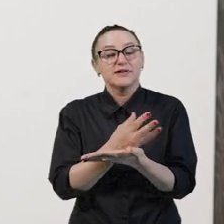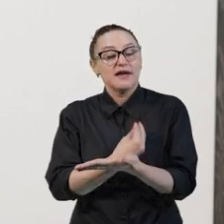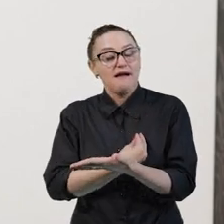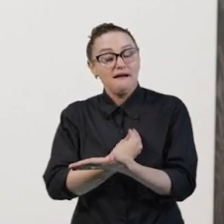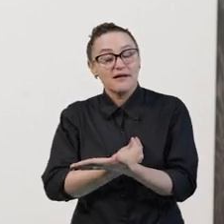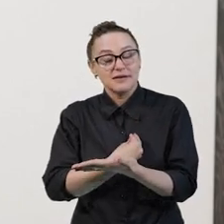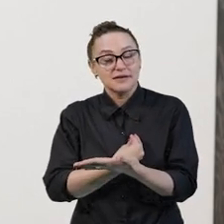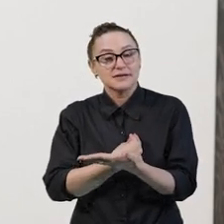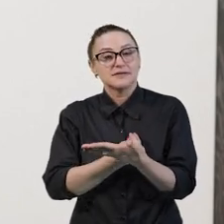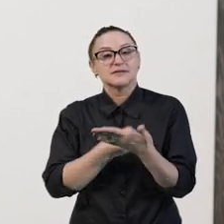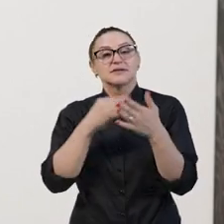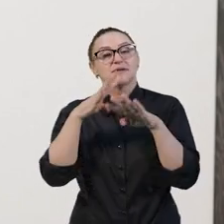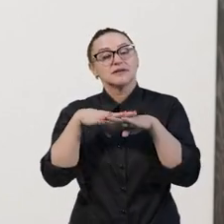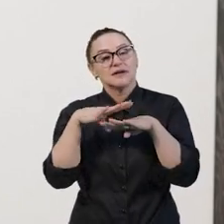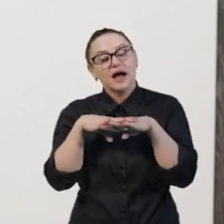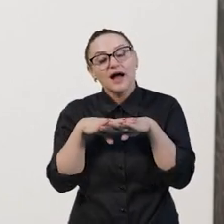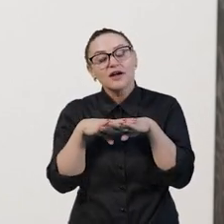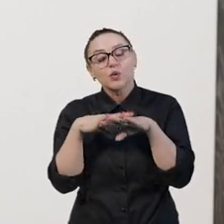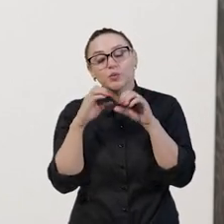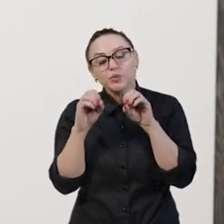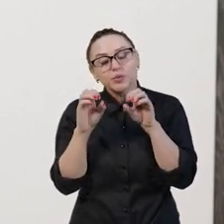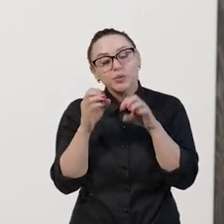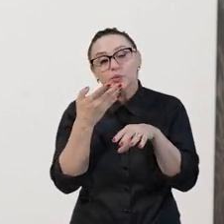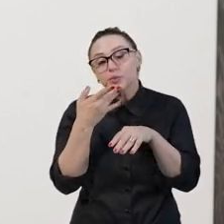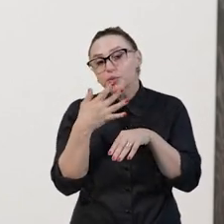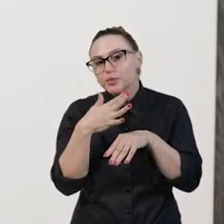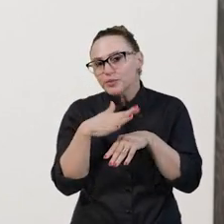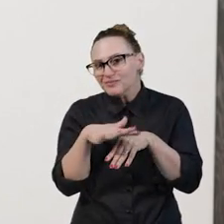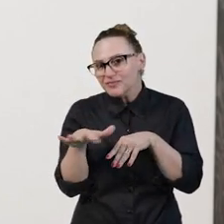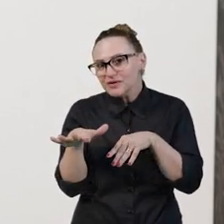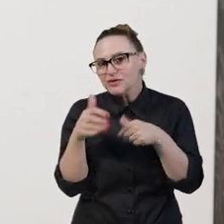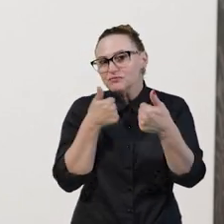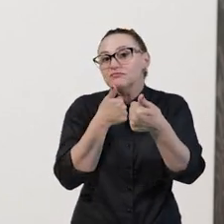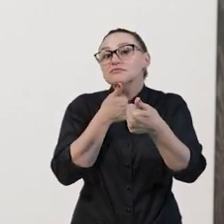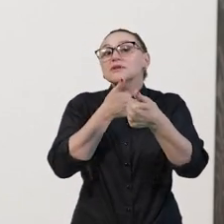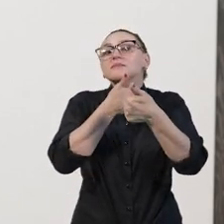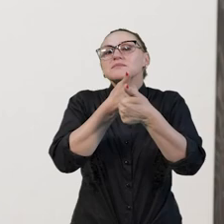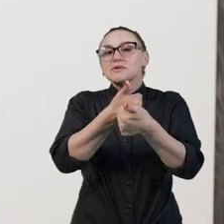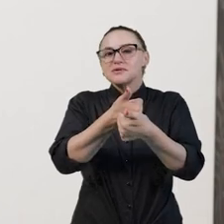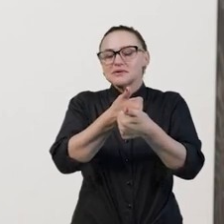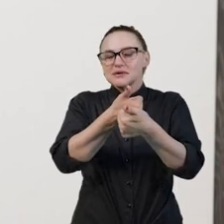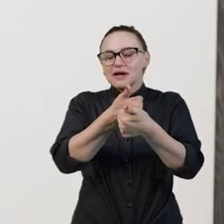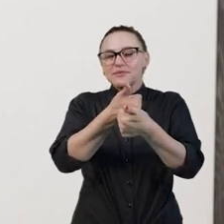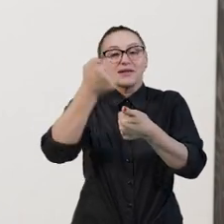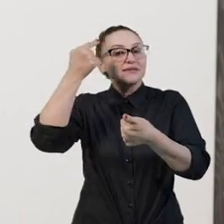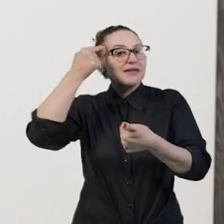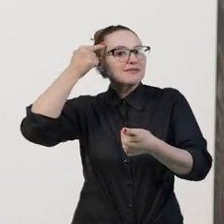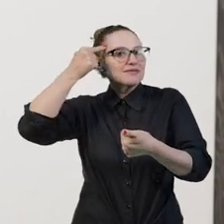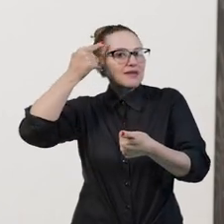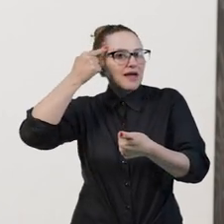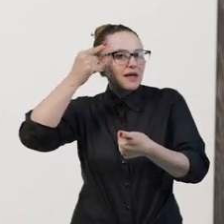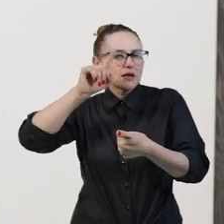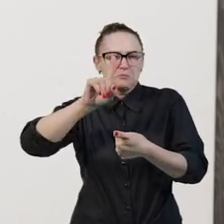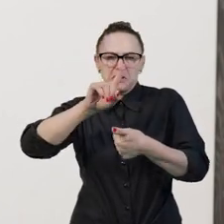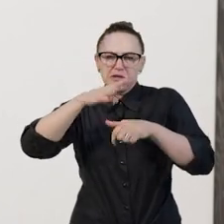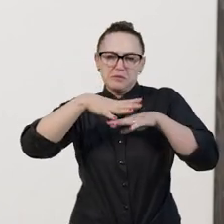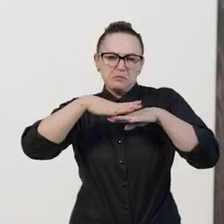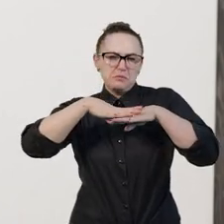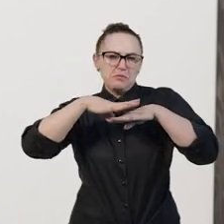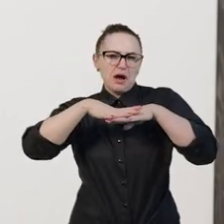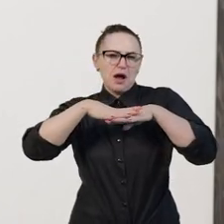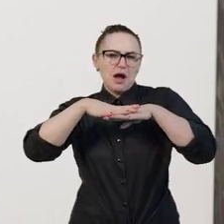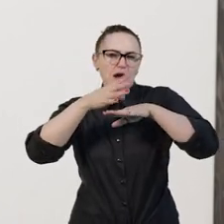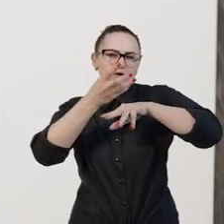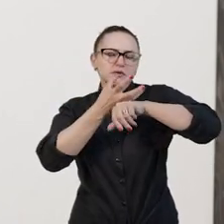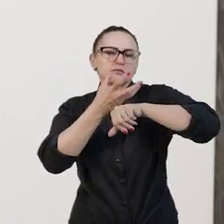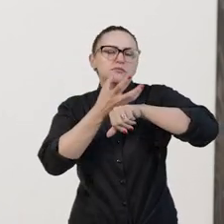na educação infantil então vocês vão poder se aproximar da ideia de que a matemática não é uma disciplina